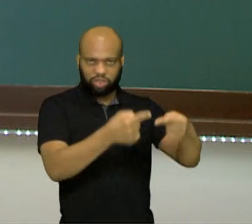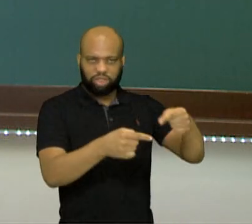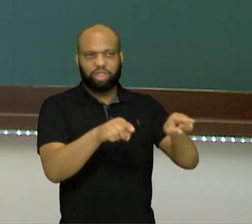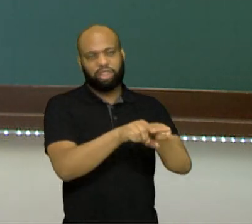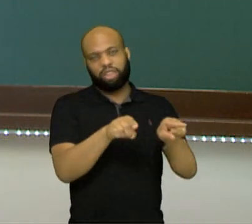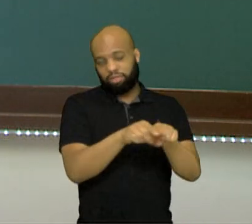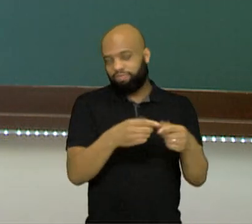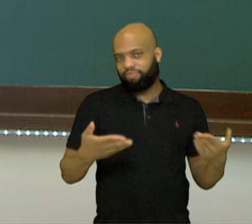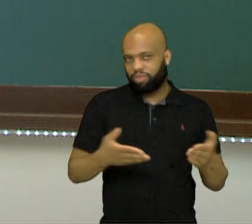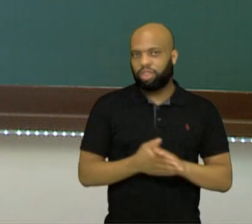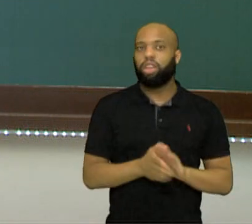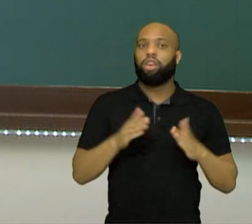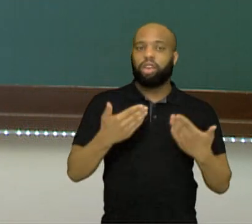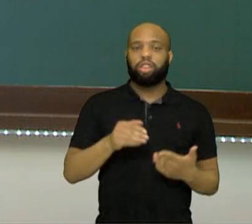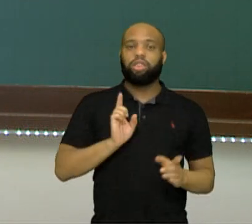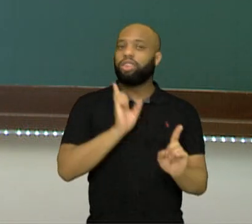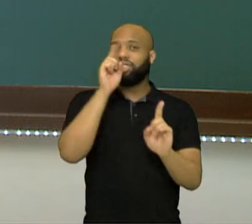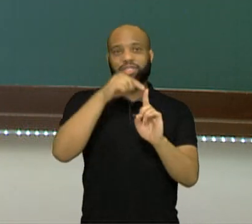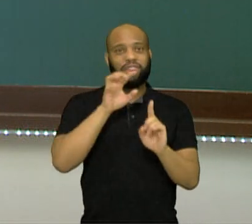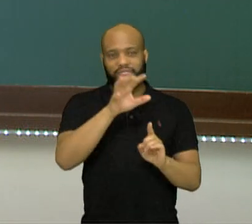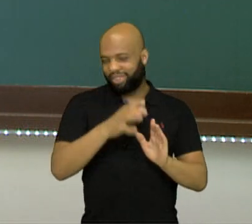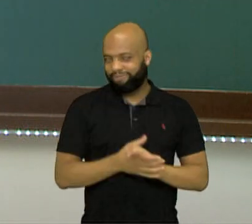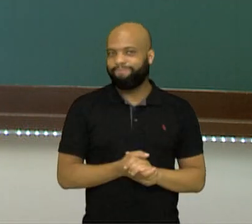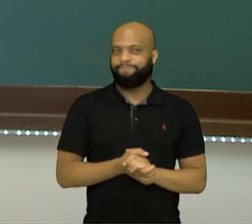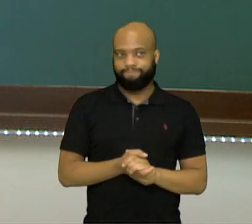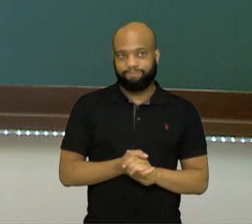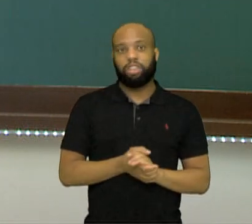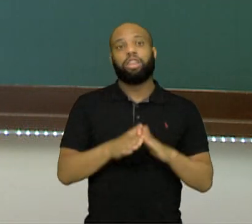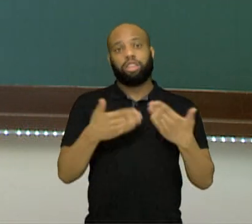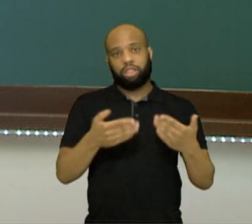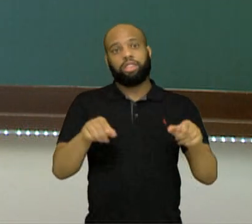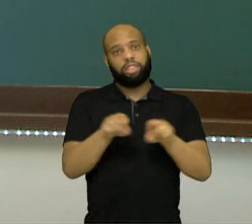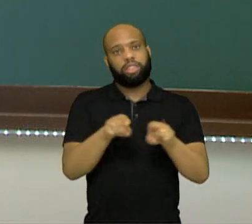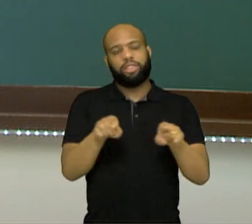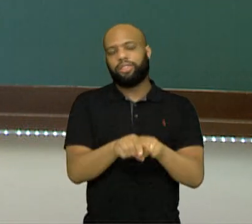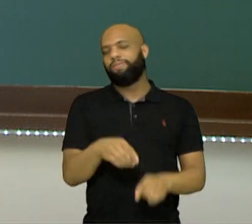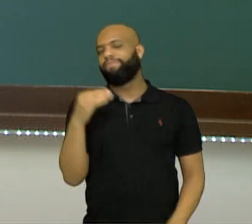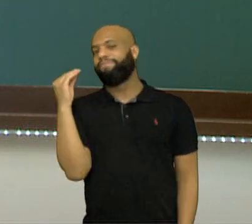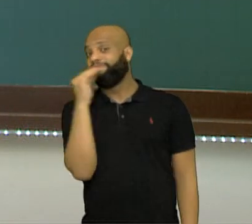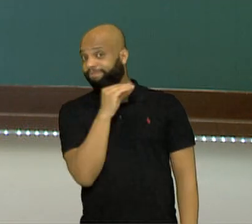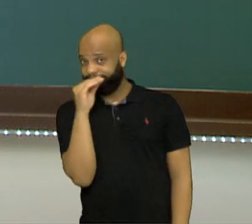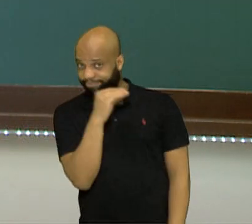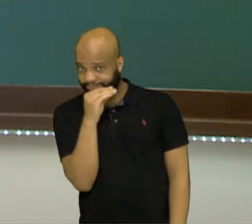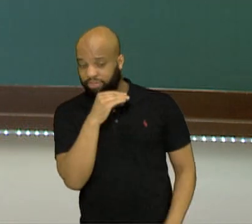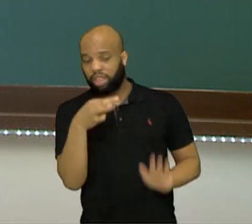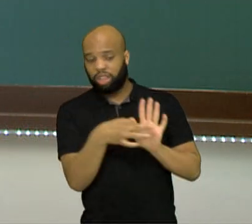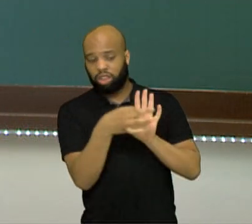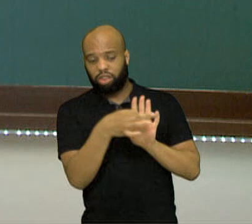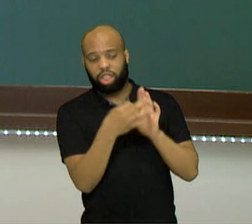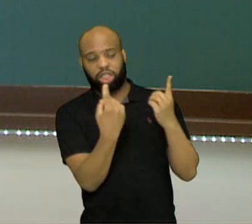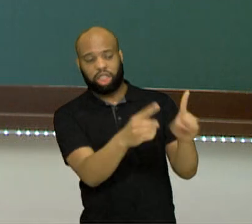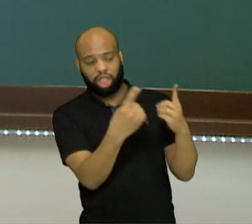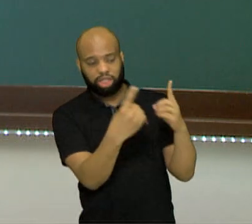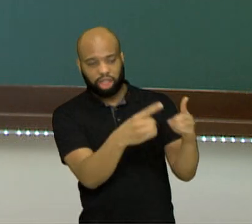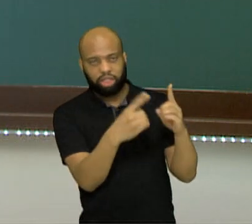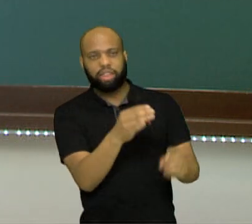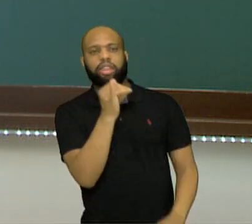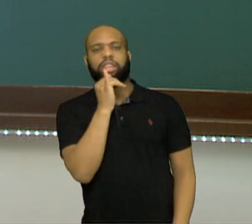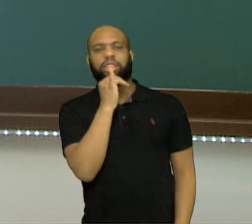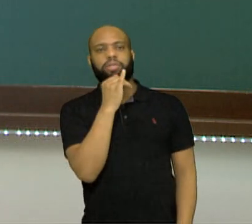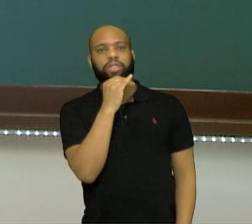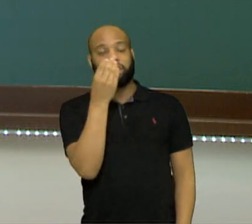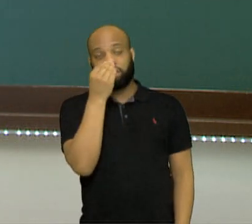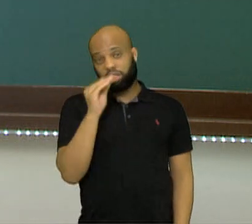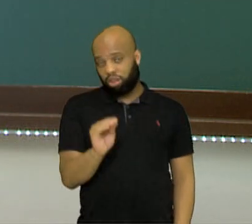quem está escrevendo aquele texto. Então, o argumento contra o homem ignora